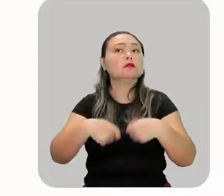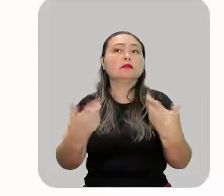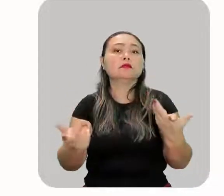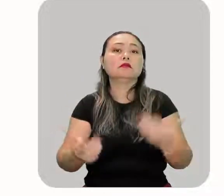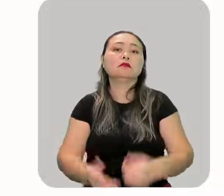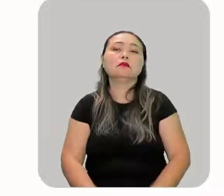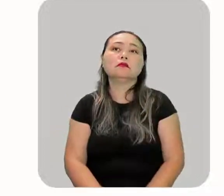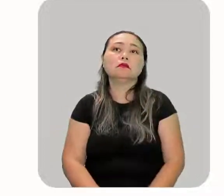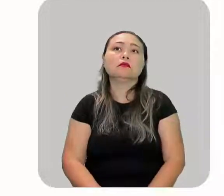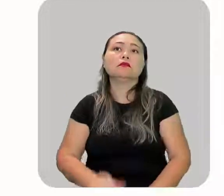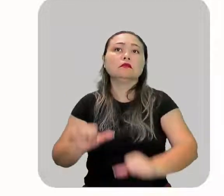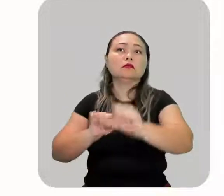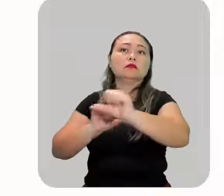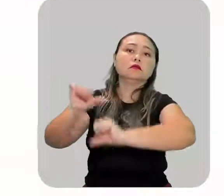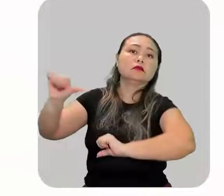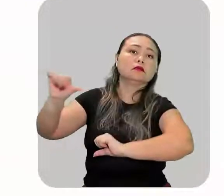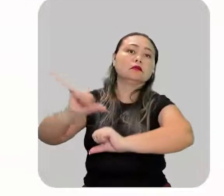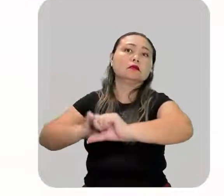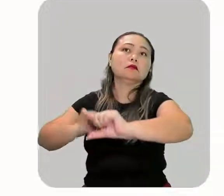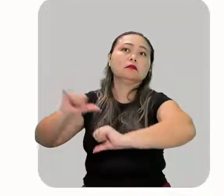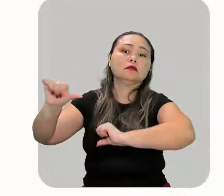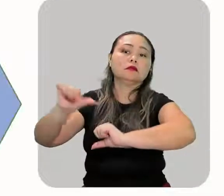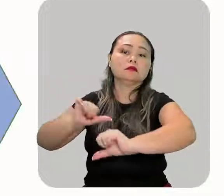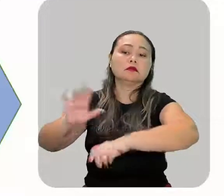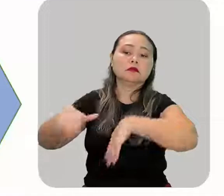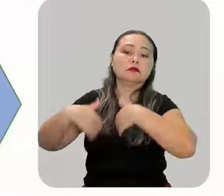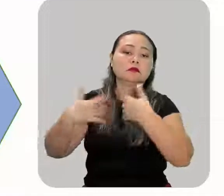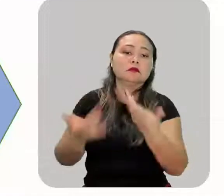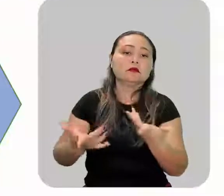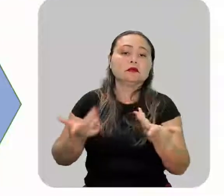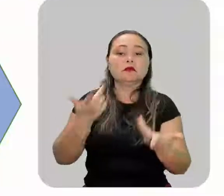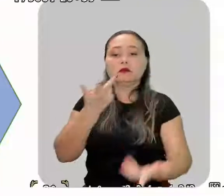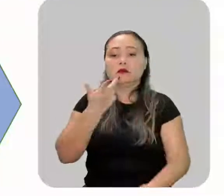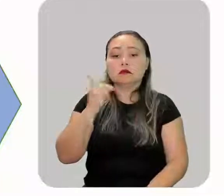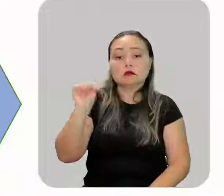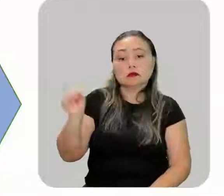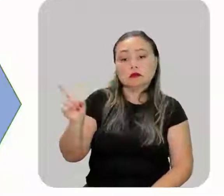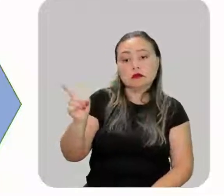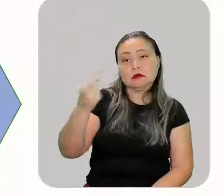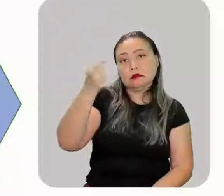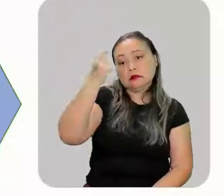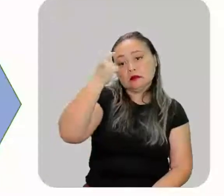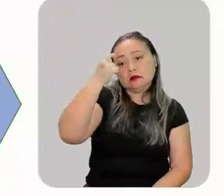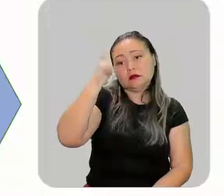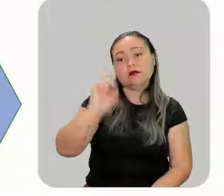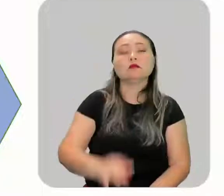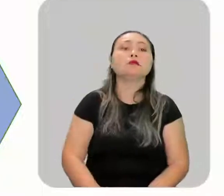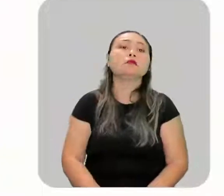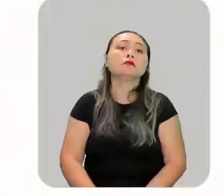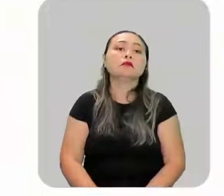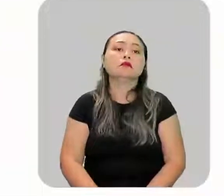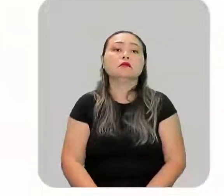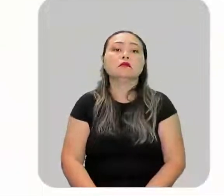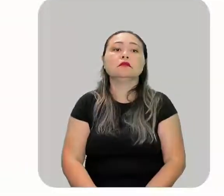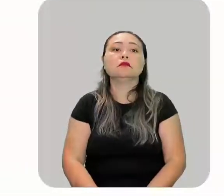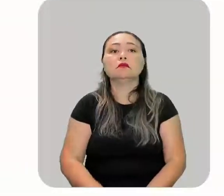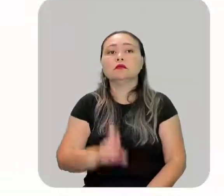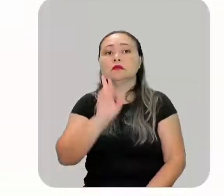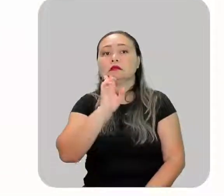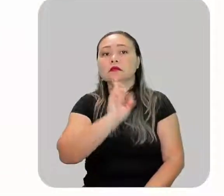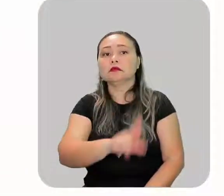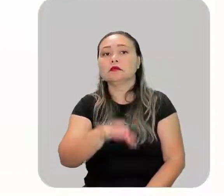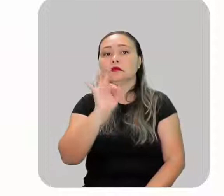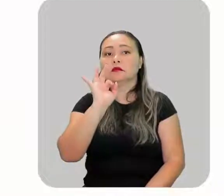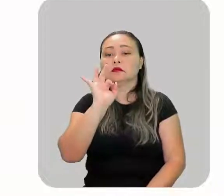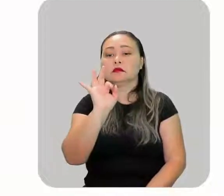ser. Faz a operação inversa. Isso, mas desde aqui já estava dizendo que era mentalmente. Resposta